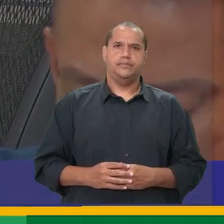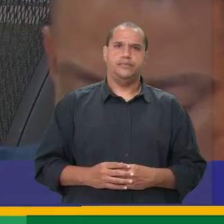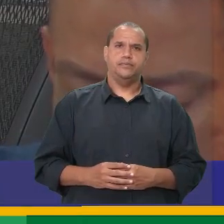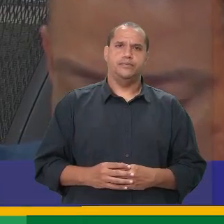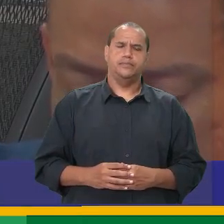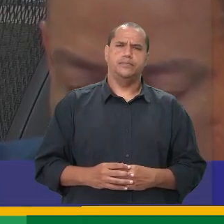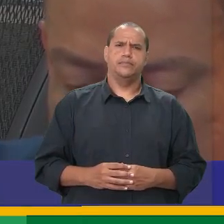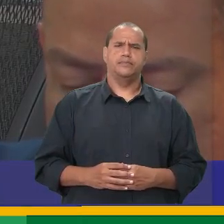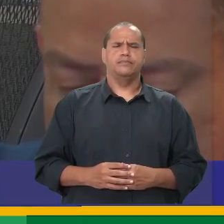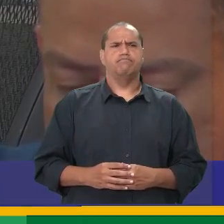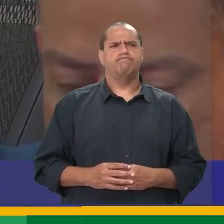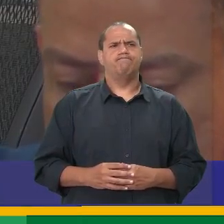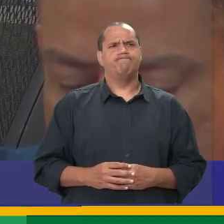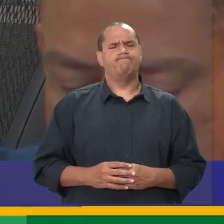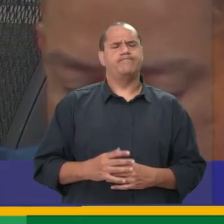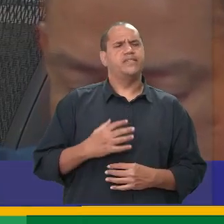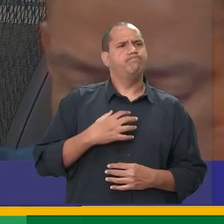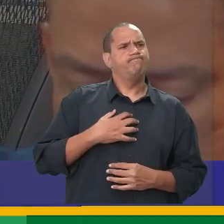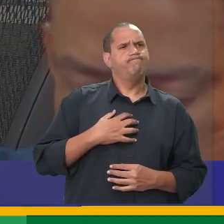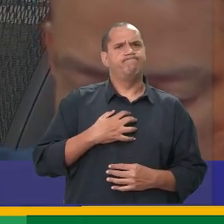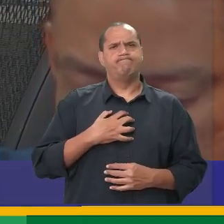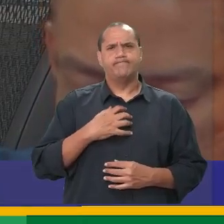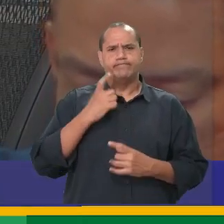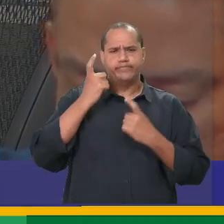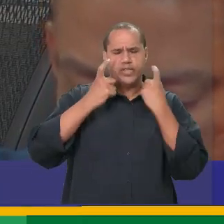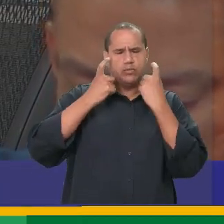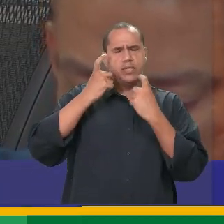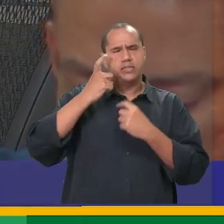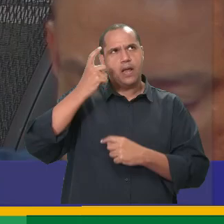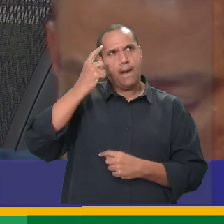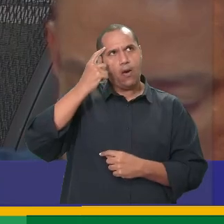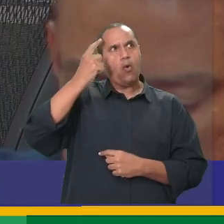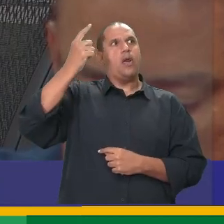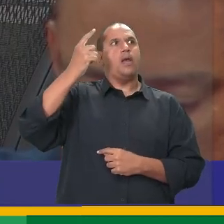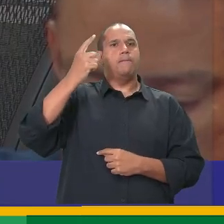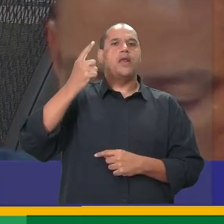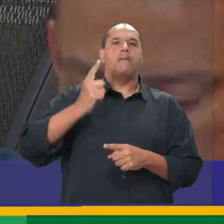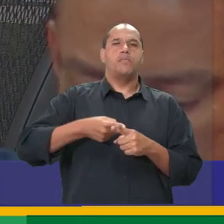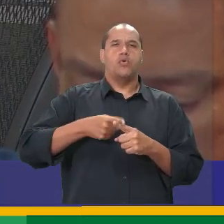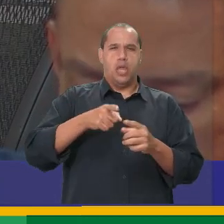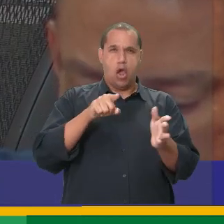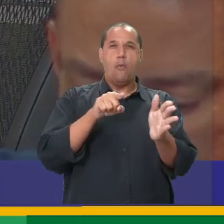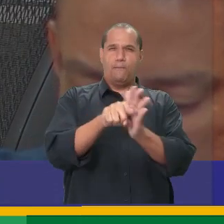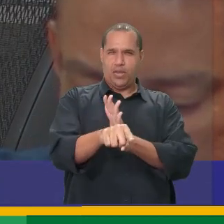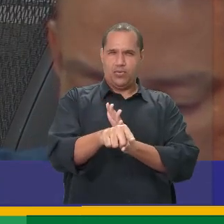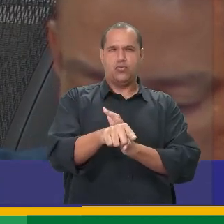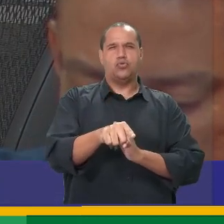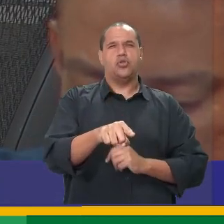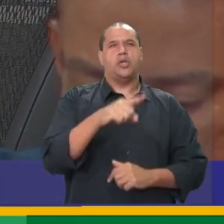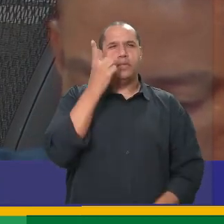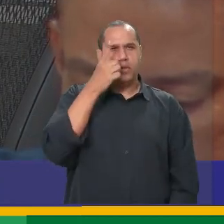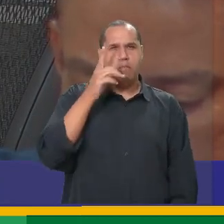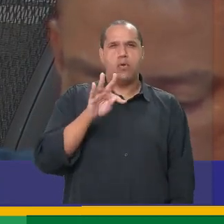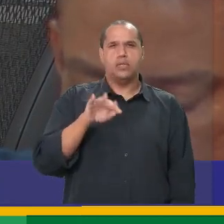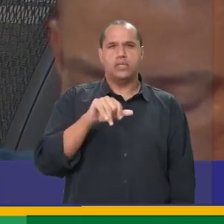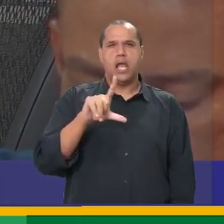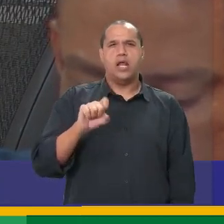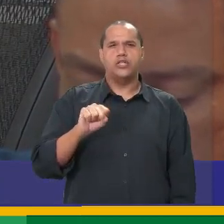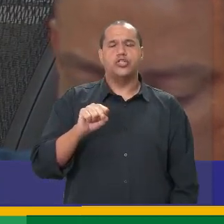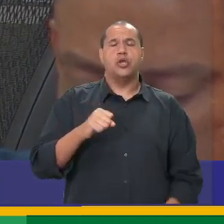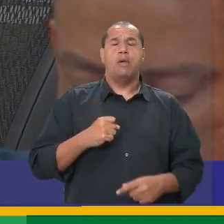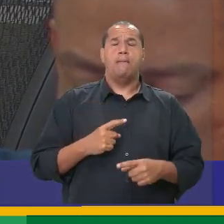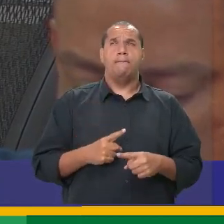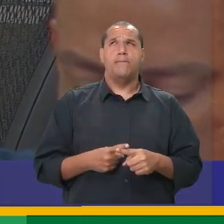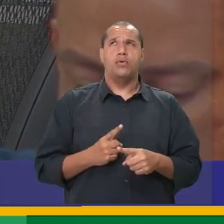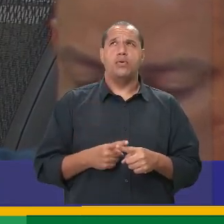observa que eu puxando na memória aqui o motivo de eu ter questionado aqui era que tinha sido dado